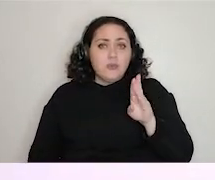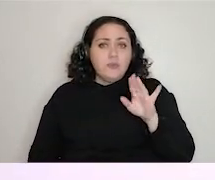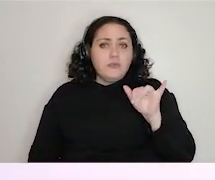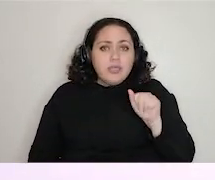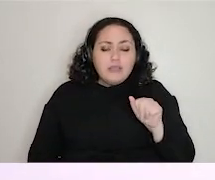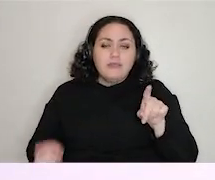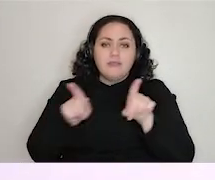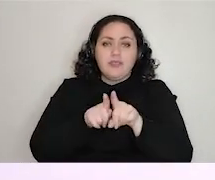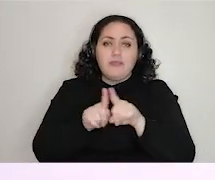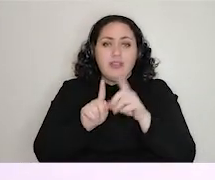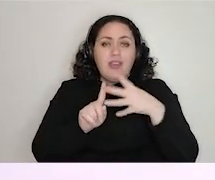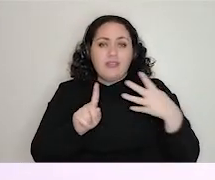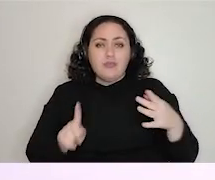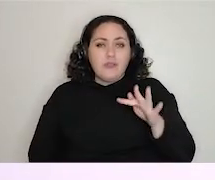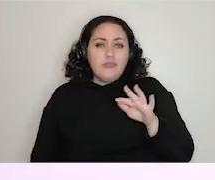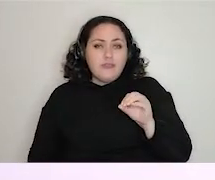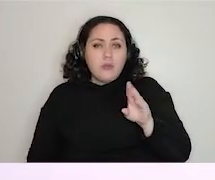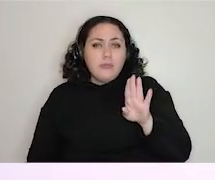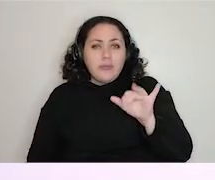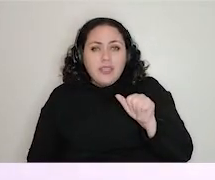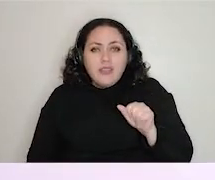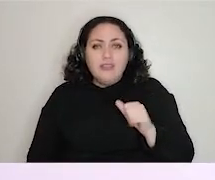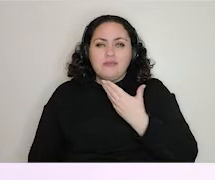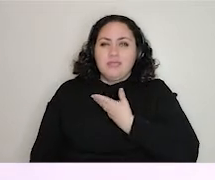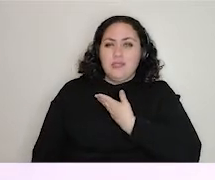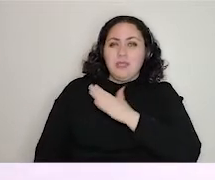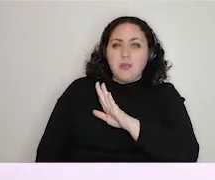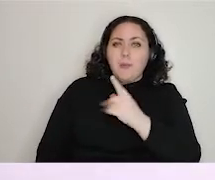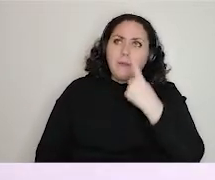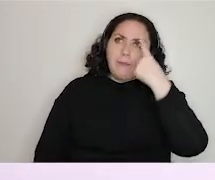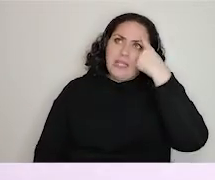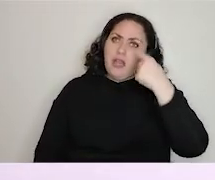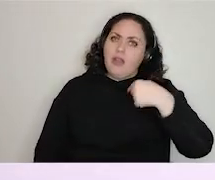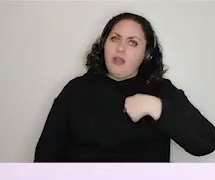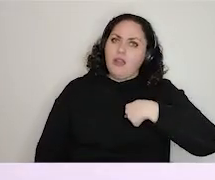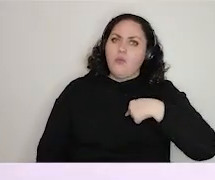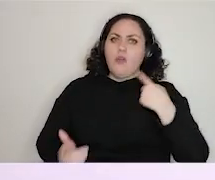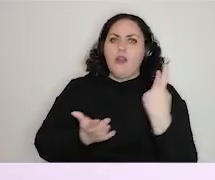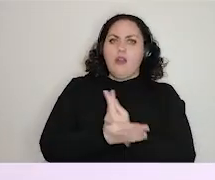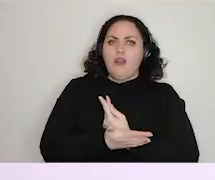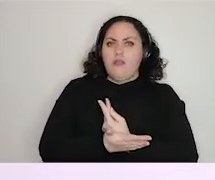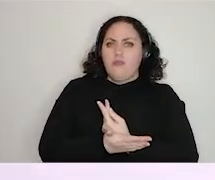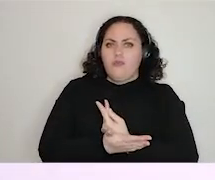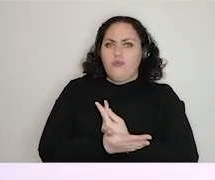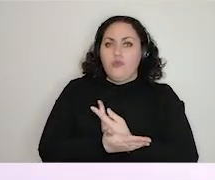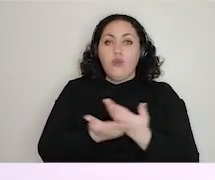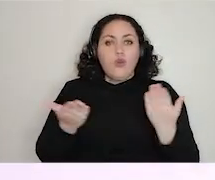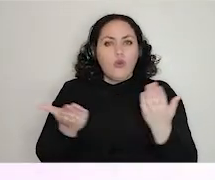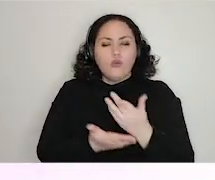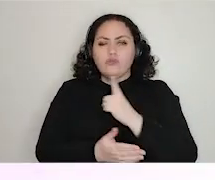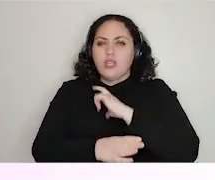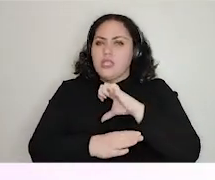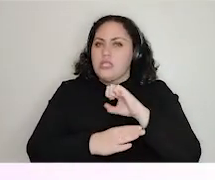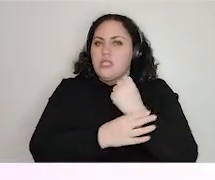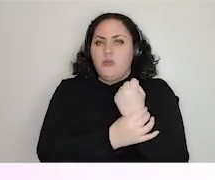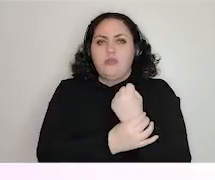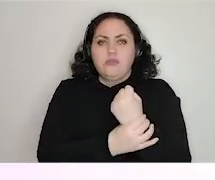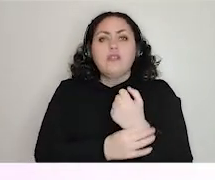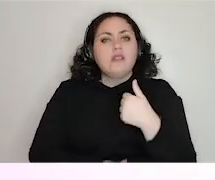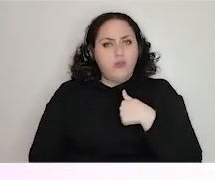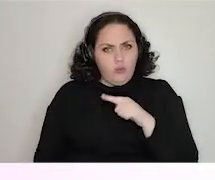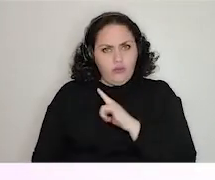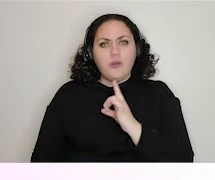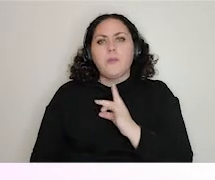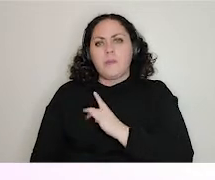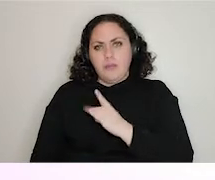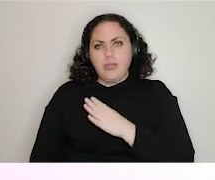transfobia, de LGBTfobia, de discriminação, que culminaram em eu começar a achar que o seu problema. Né? Hoje em dia, eu tenho total segurança para dizer para